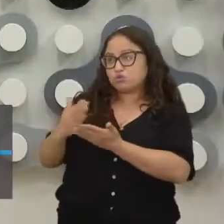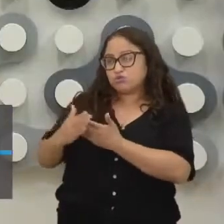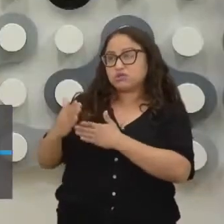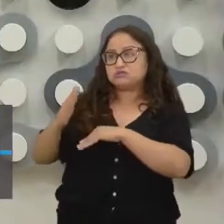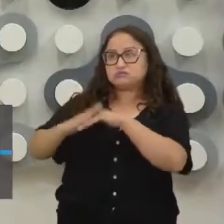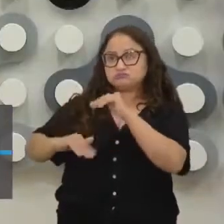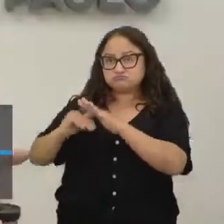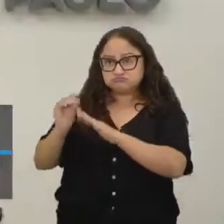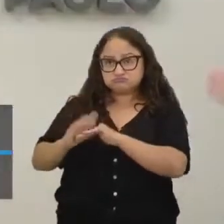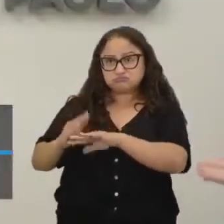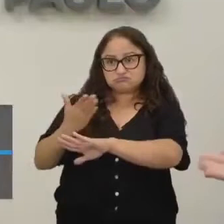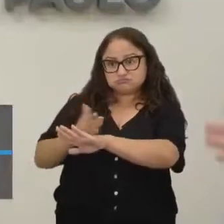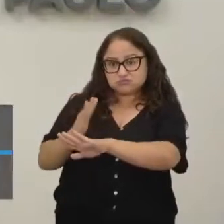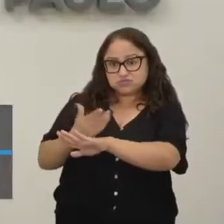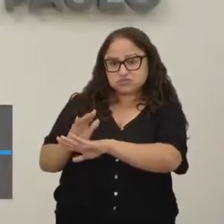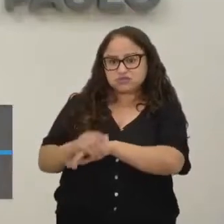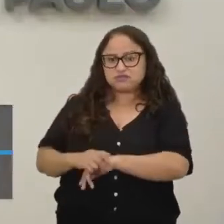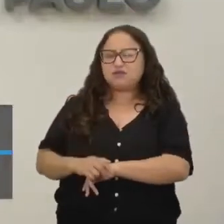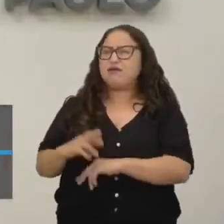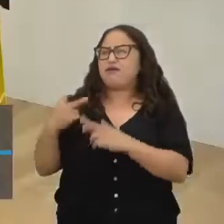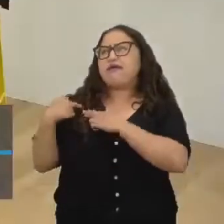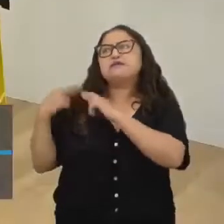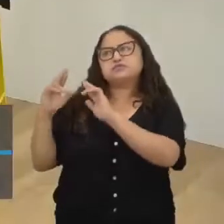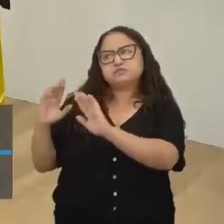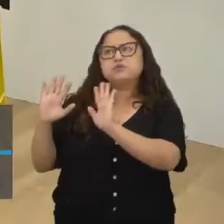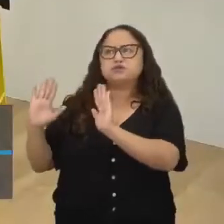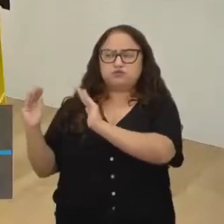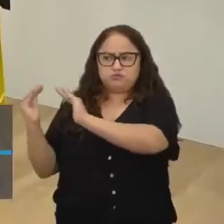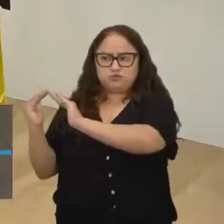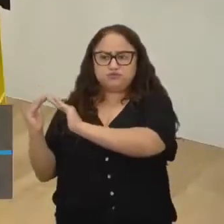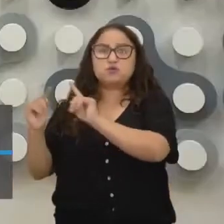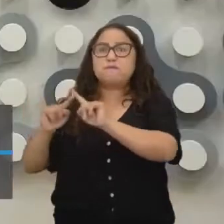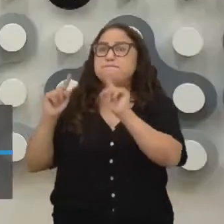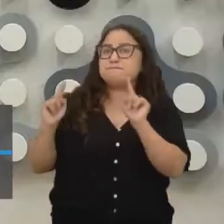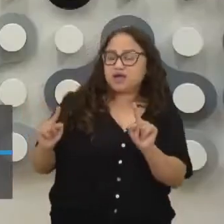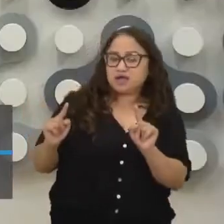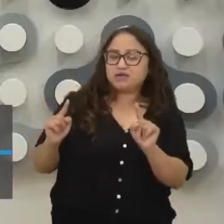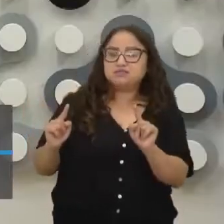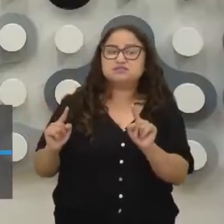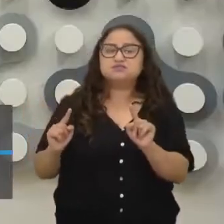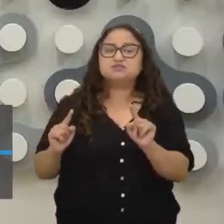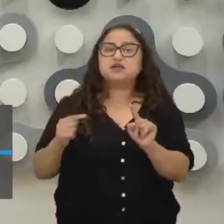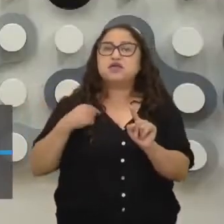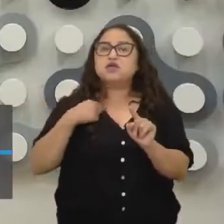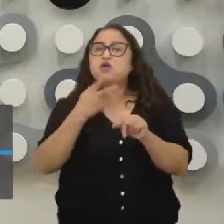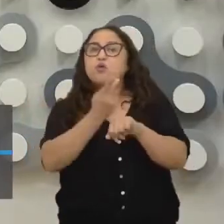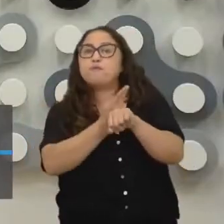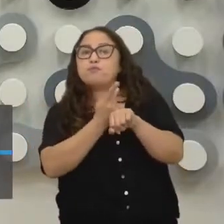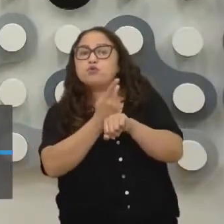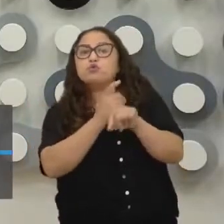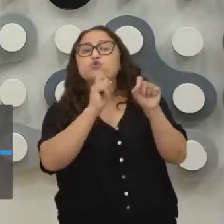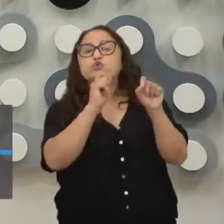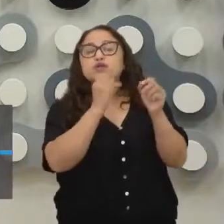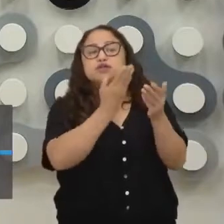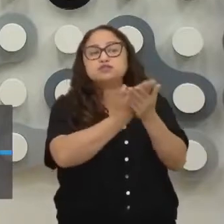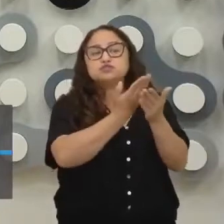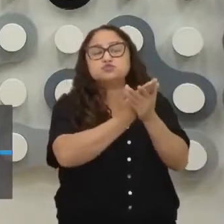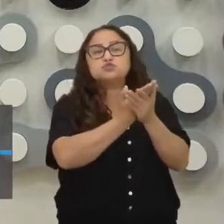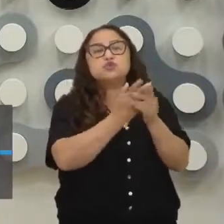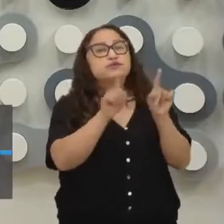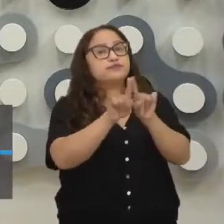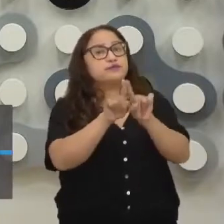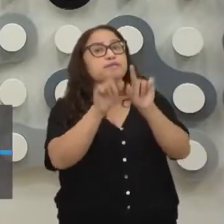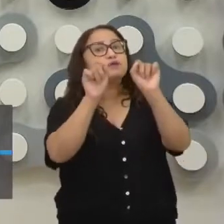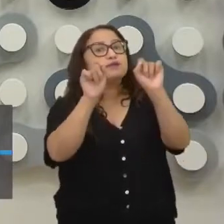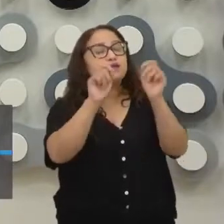Com todo respeito ao seu vizinho, né? Não, que, né? Gente, não é eu procuro quem estudou e quem escreveu sobre ele.